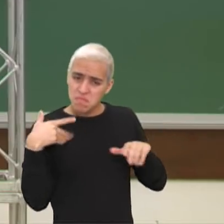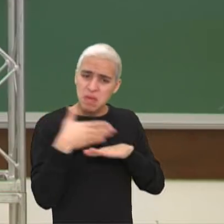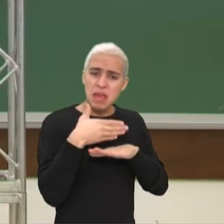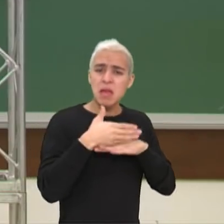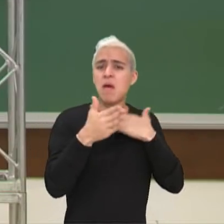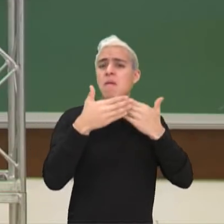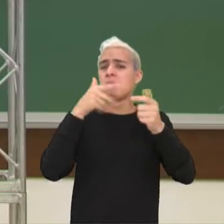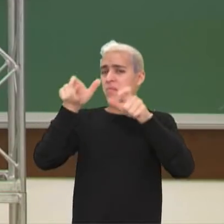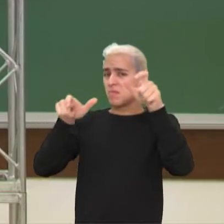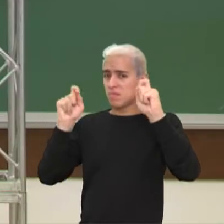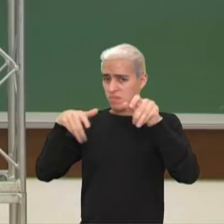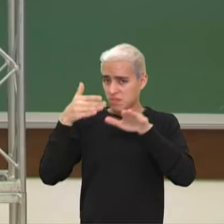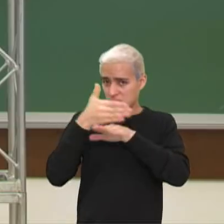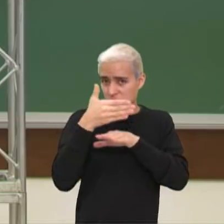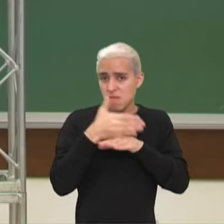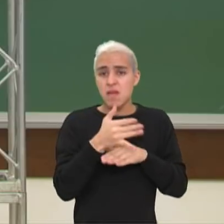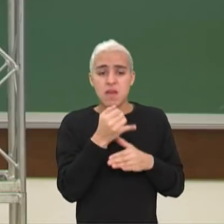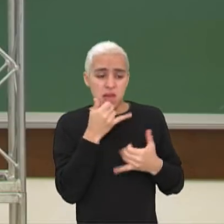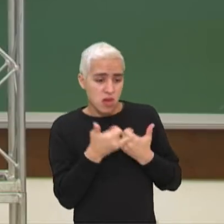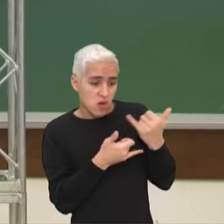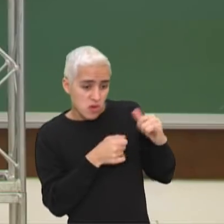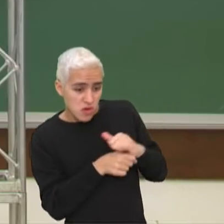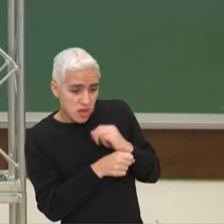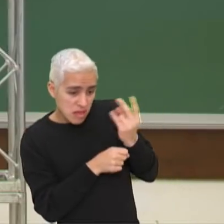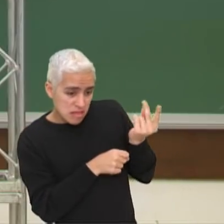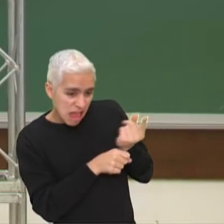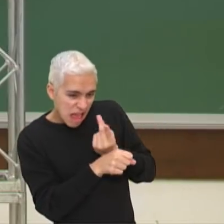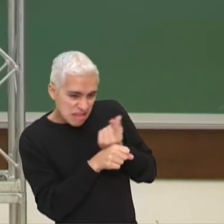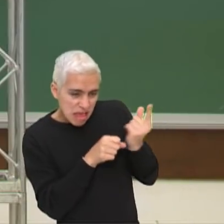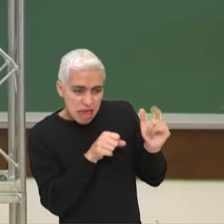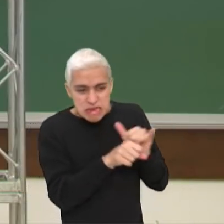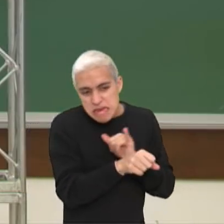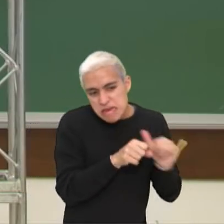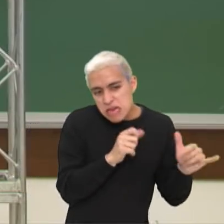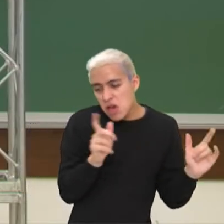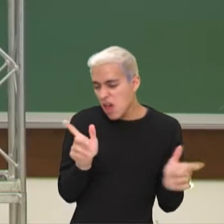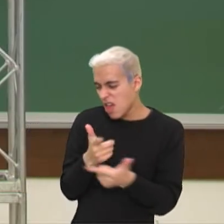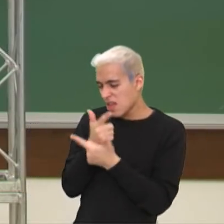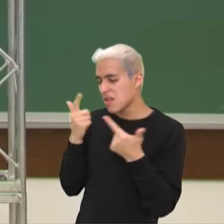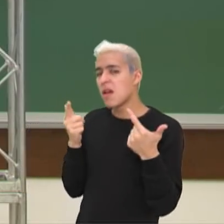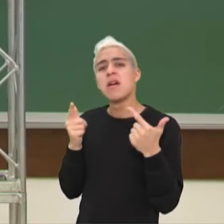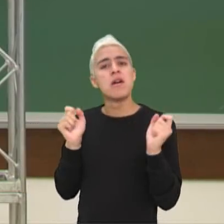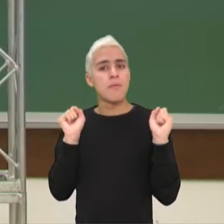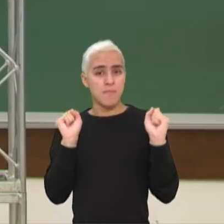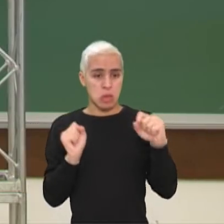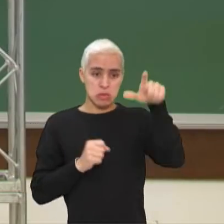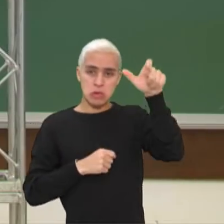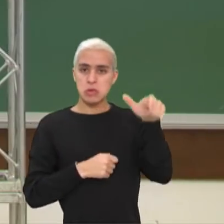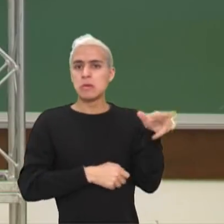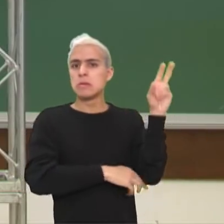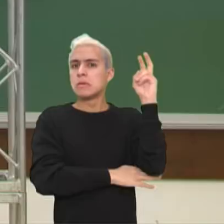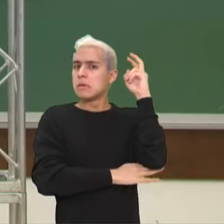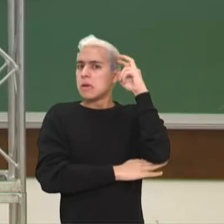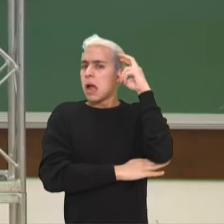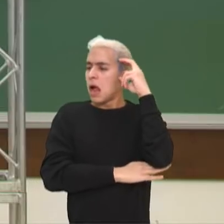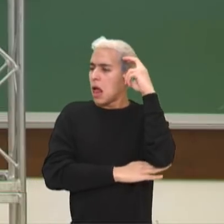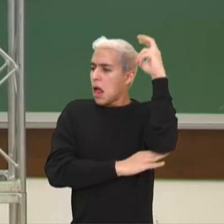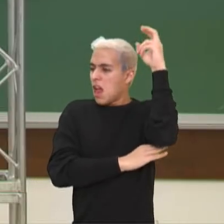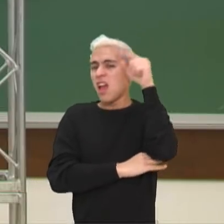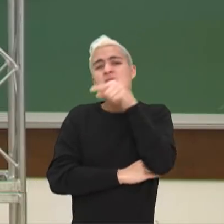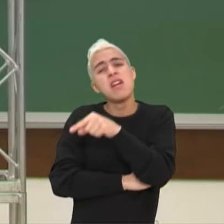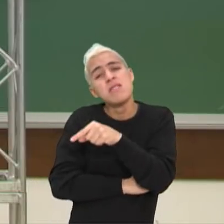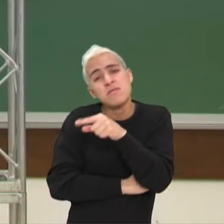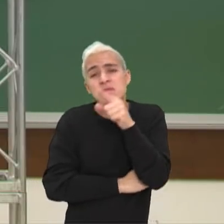Isso que é legal. O jogo, tanto de estratégia quanto de sorte, vai ser aquele para o mais desenvolvido culturalmente ou para o menos